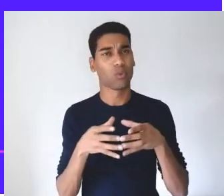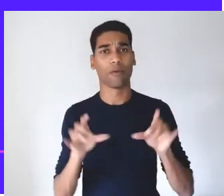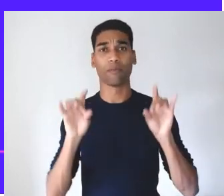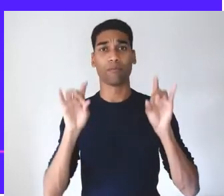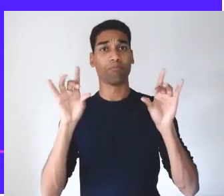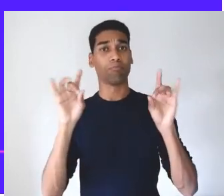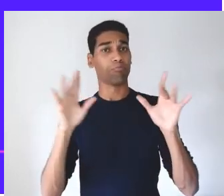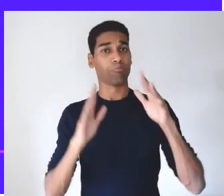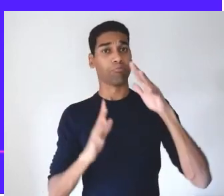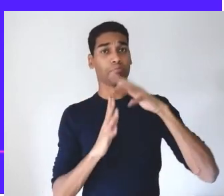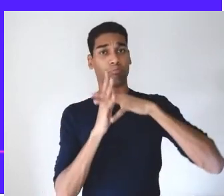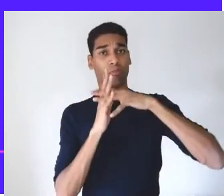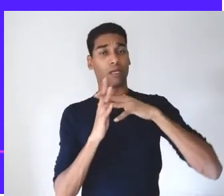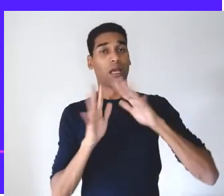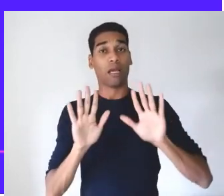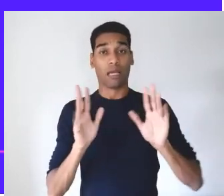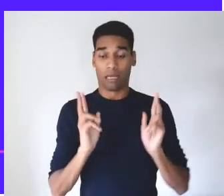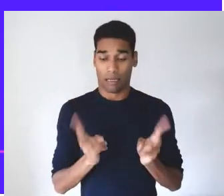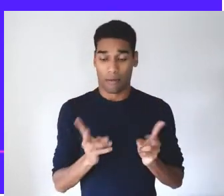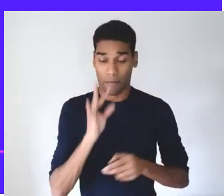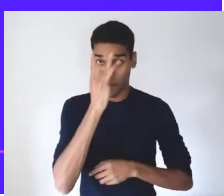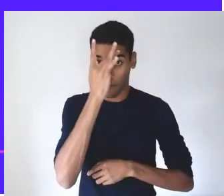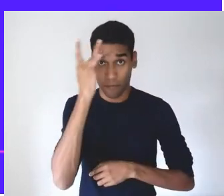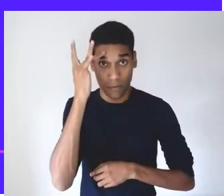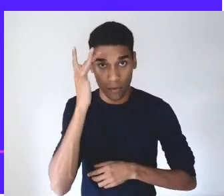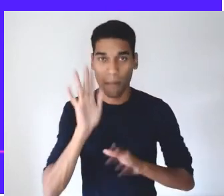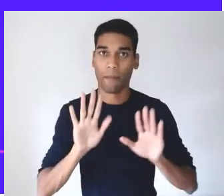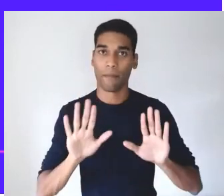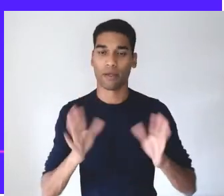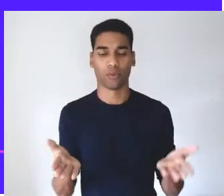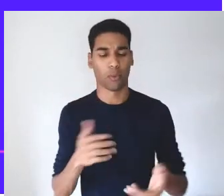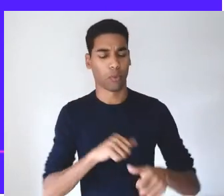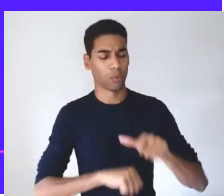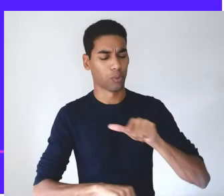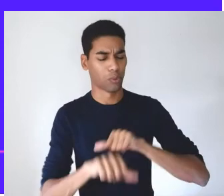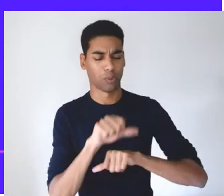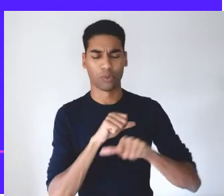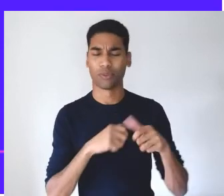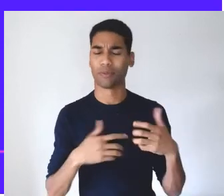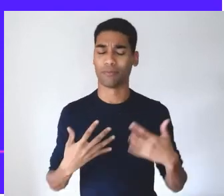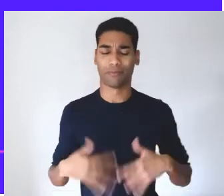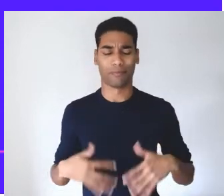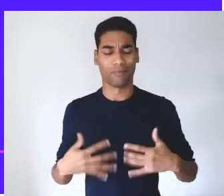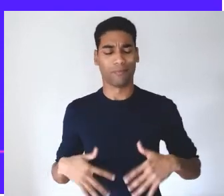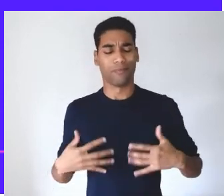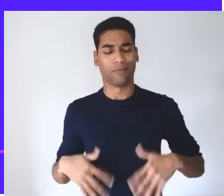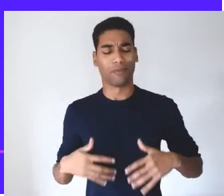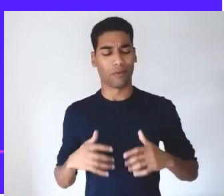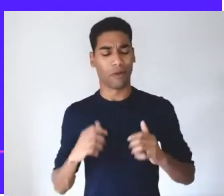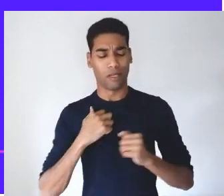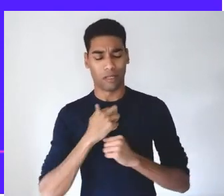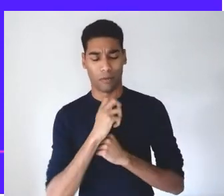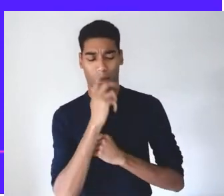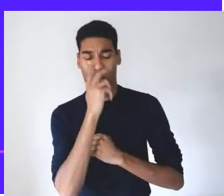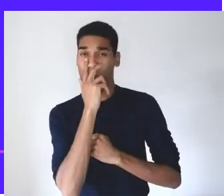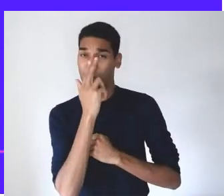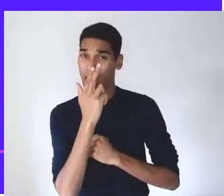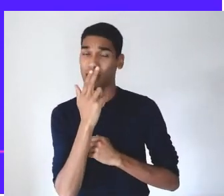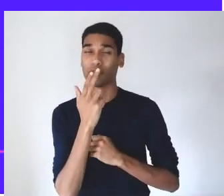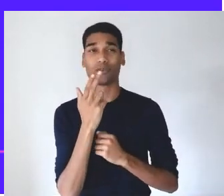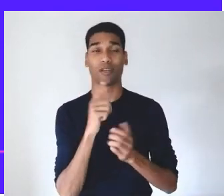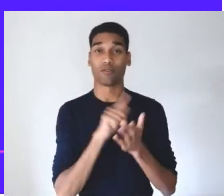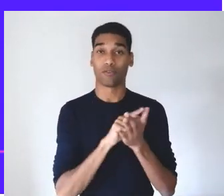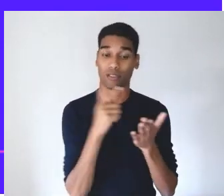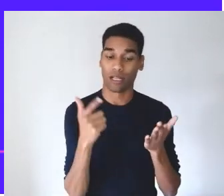de sempre. Hoje isso mudou, né? Isso mudou muito. E a gente, eu acho que o jornalismo e a cobertura tem muito a ganhar se a